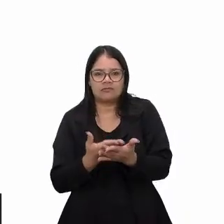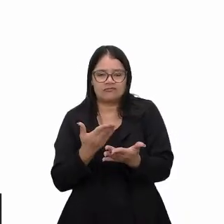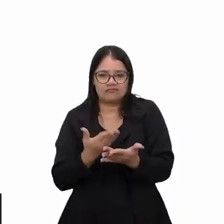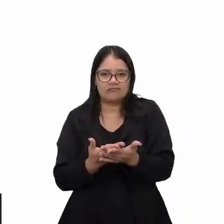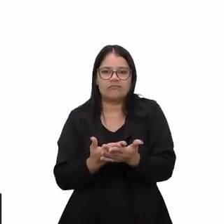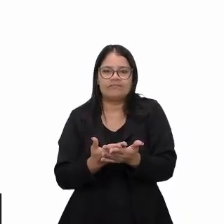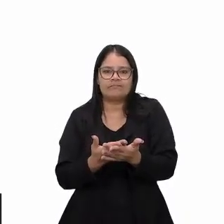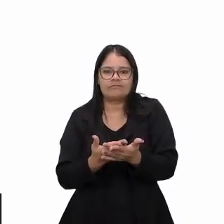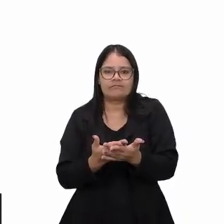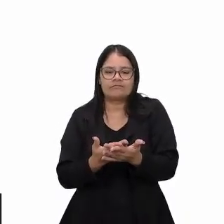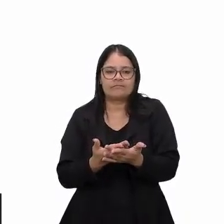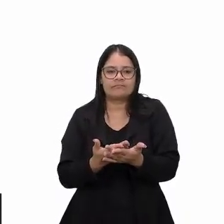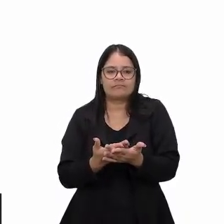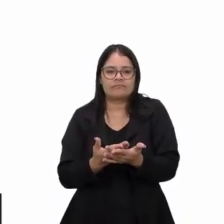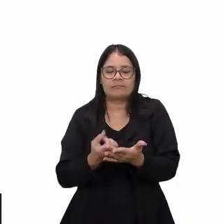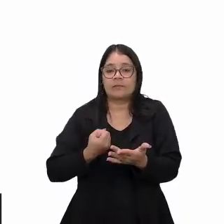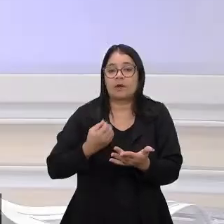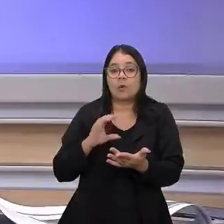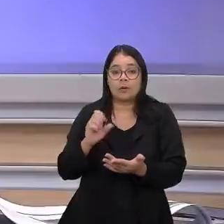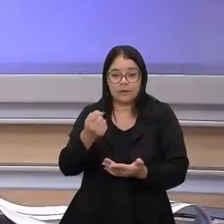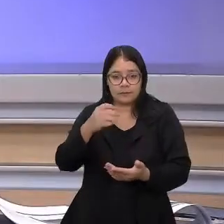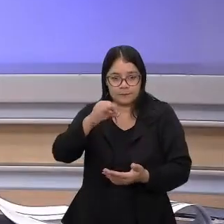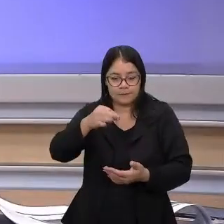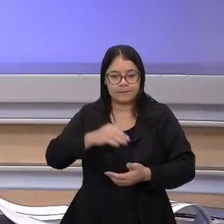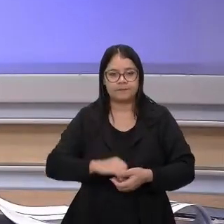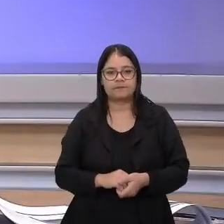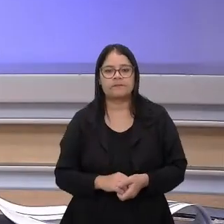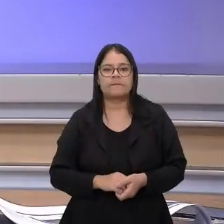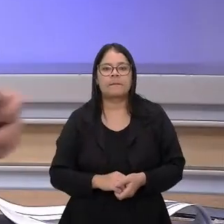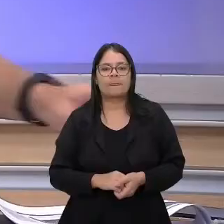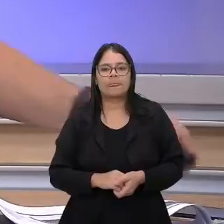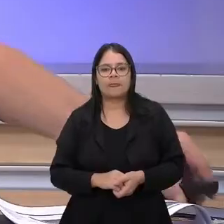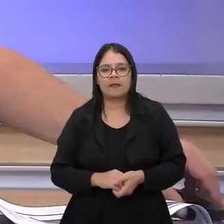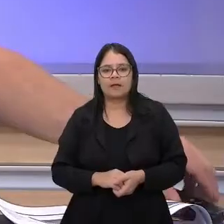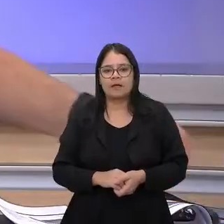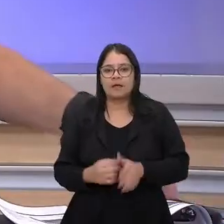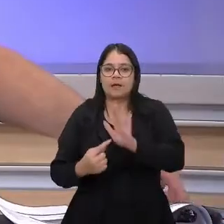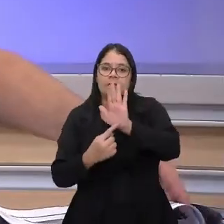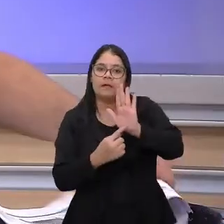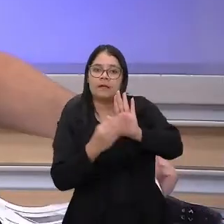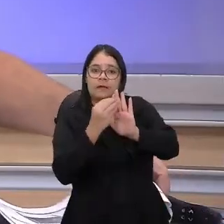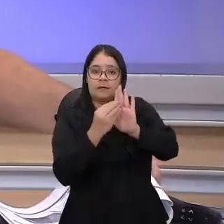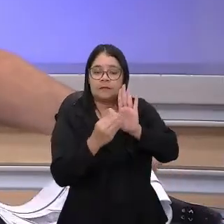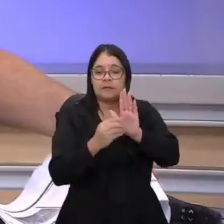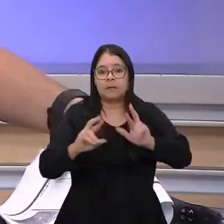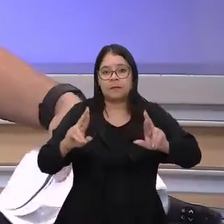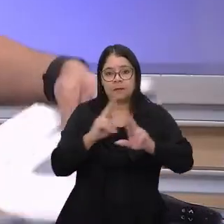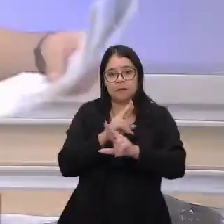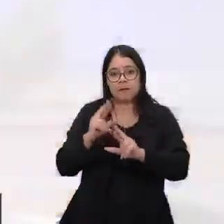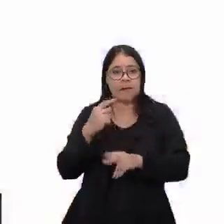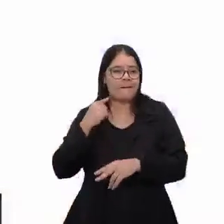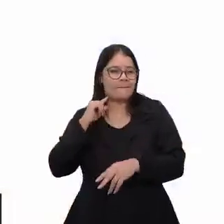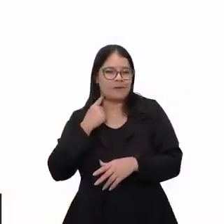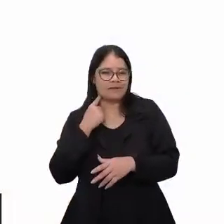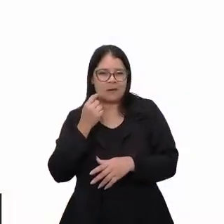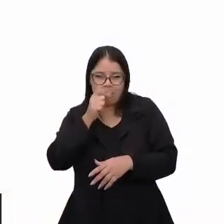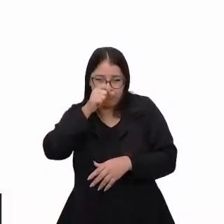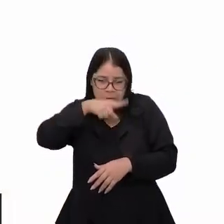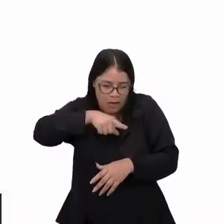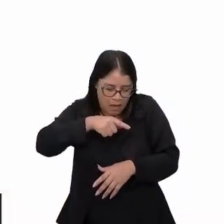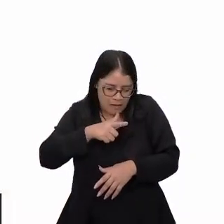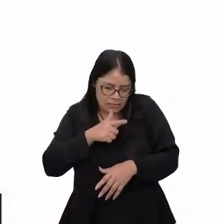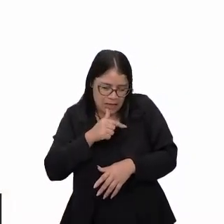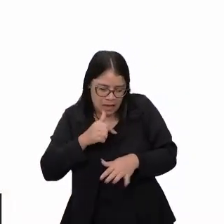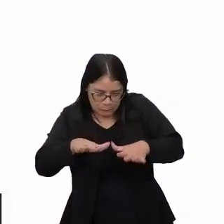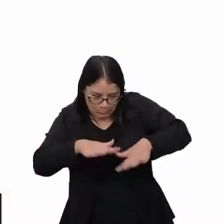o número da aula. Aula 8, isso, né? E ela vai trazer a questão da poluição da água, o